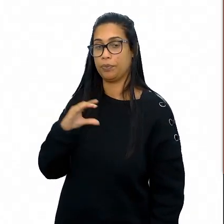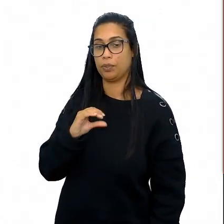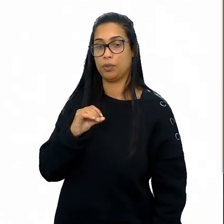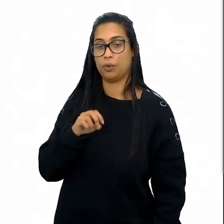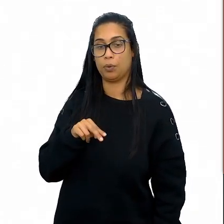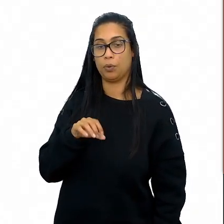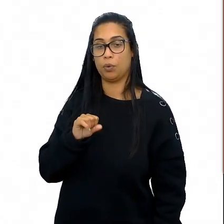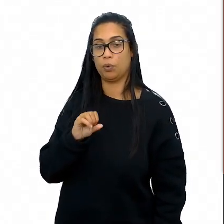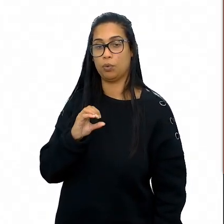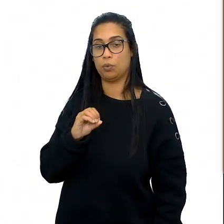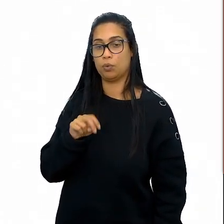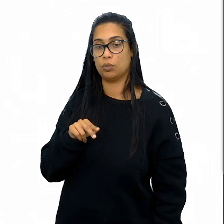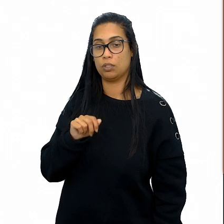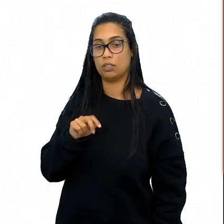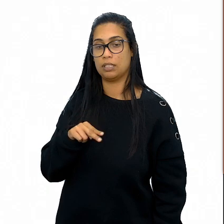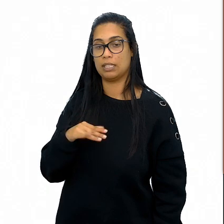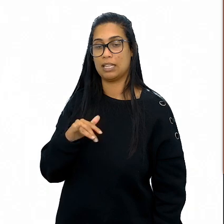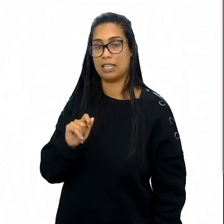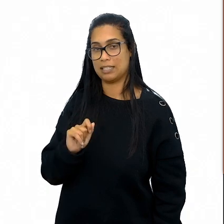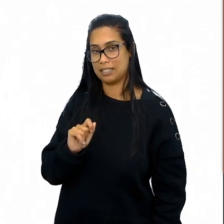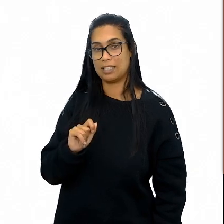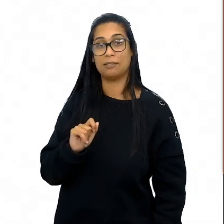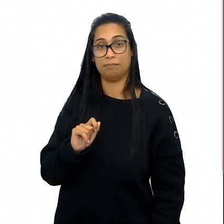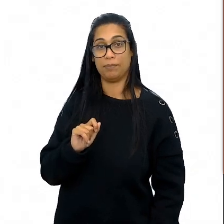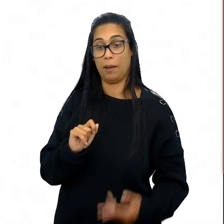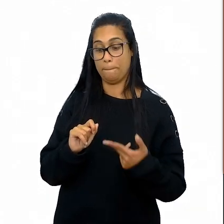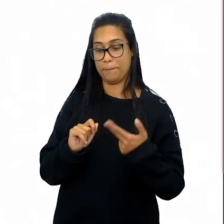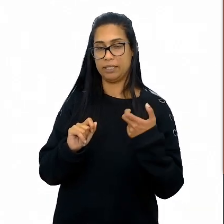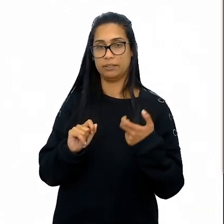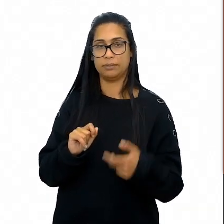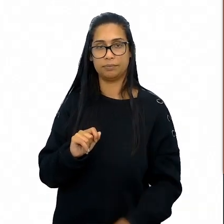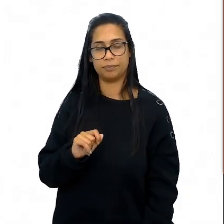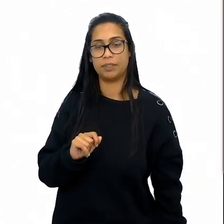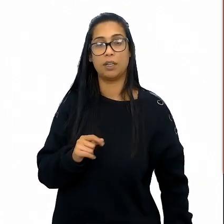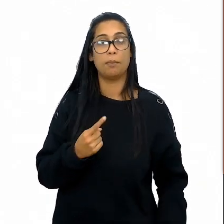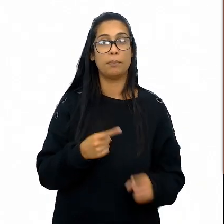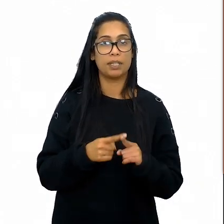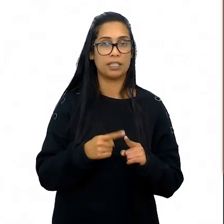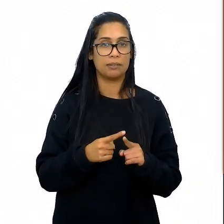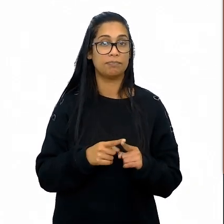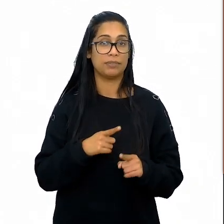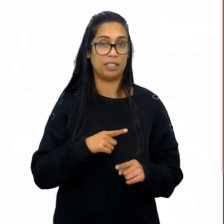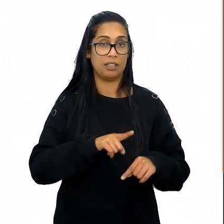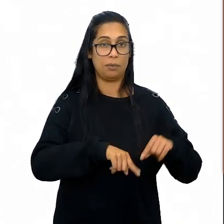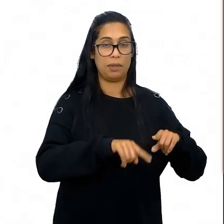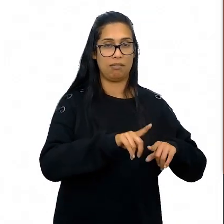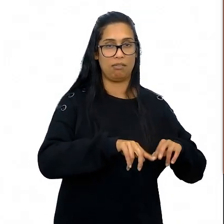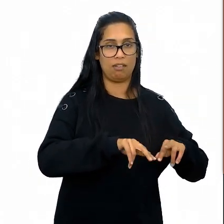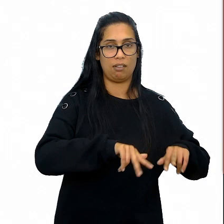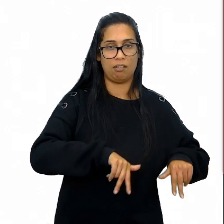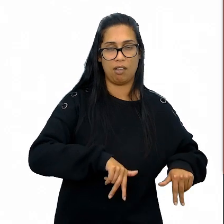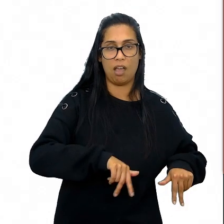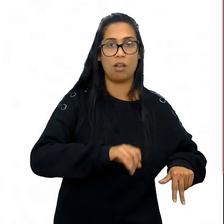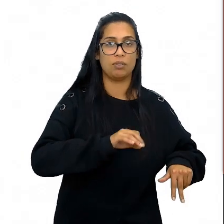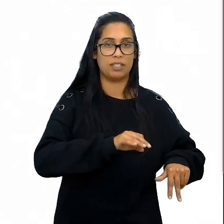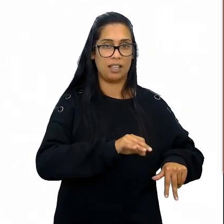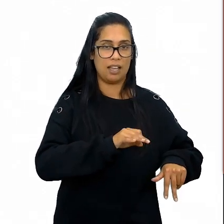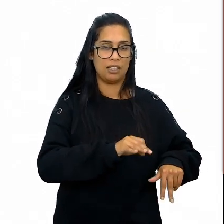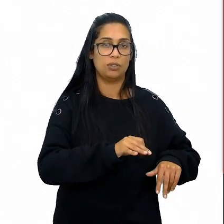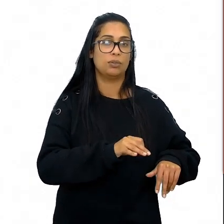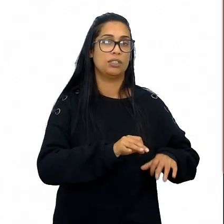né A questão da consonância entre o material que nós temos a